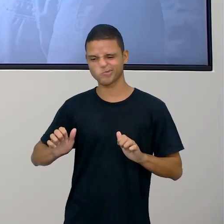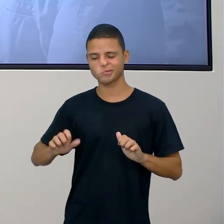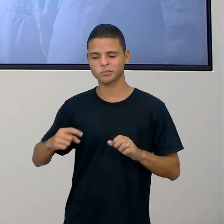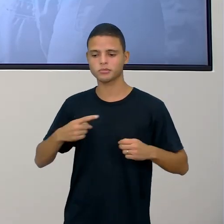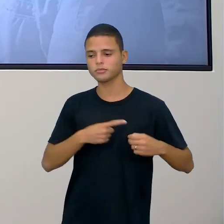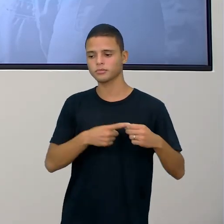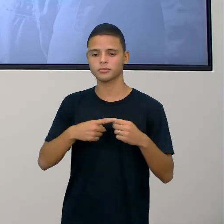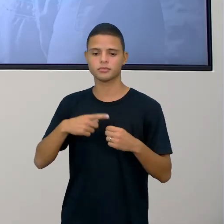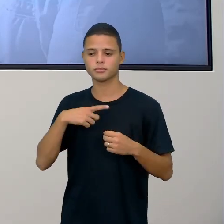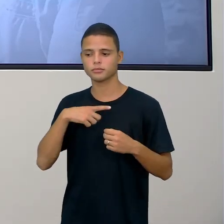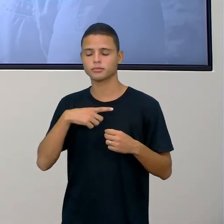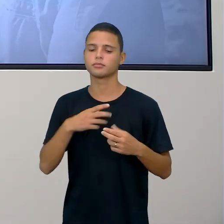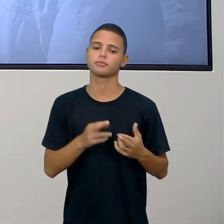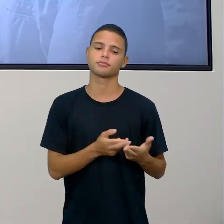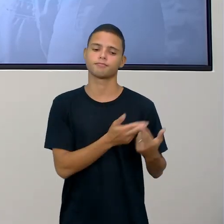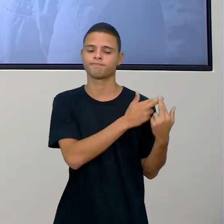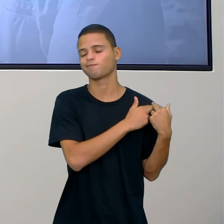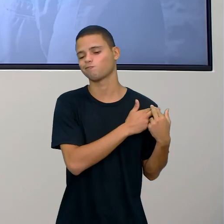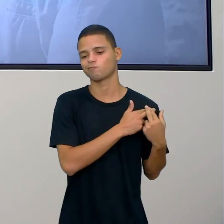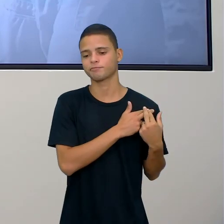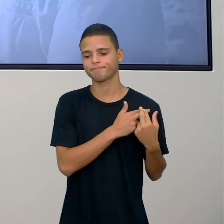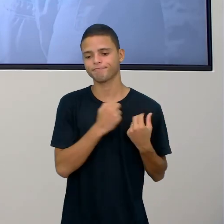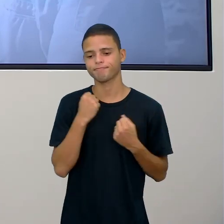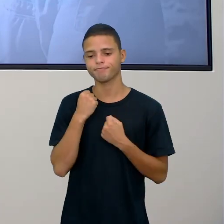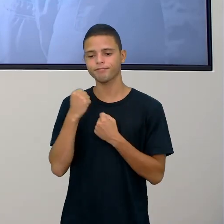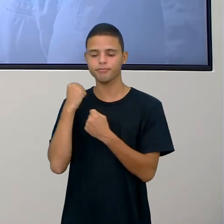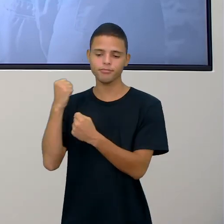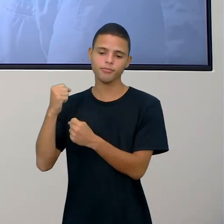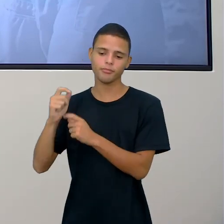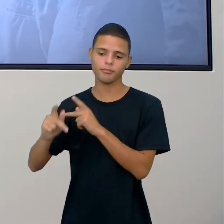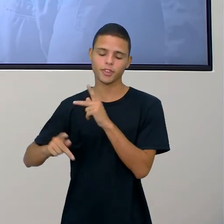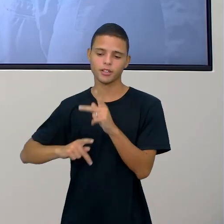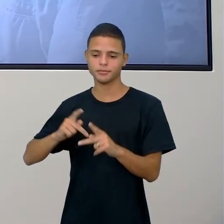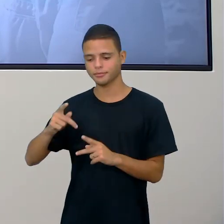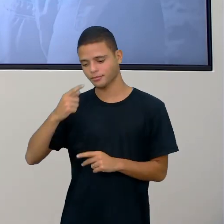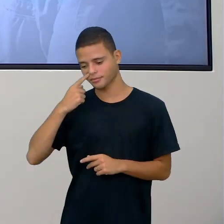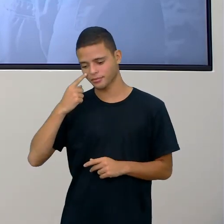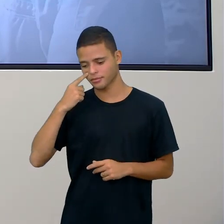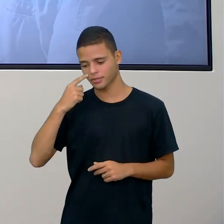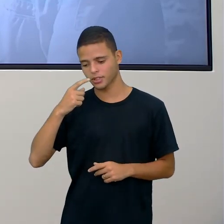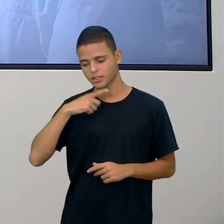responsabilidade do poder público. Olha só que coisa interessante essa também, né? Então,